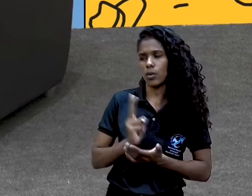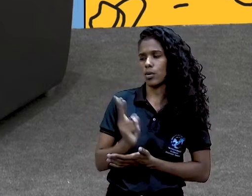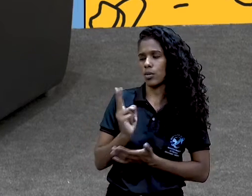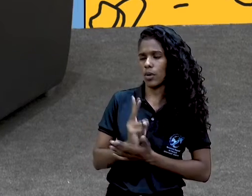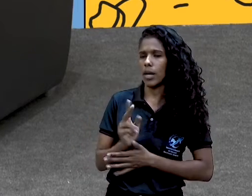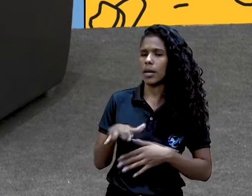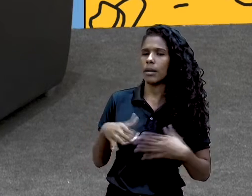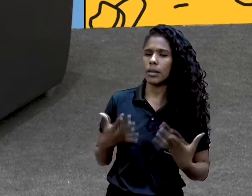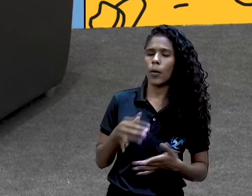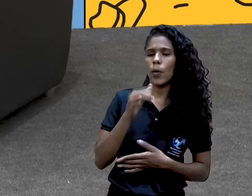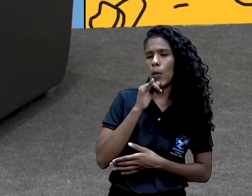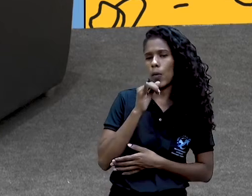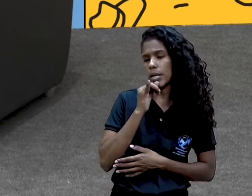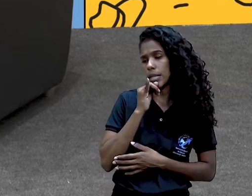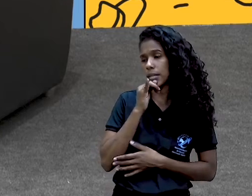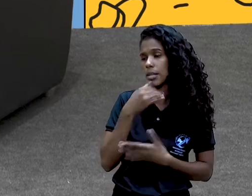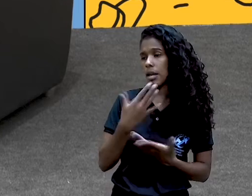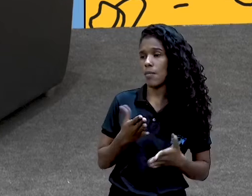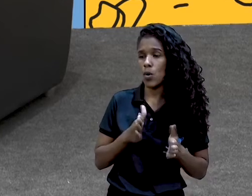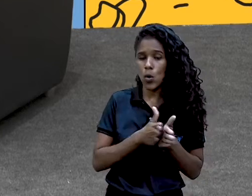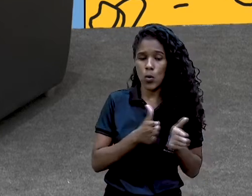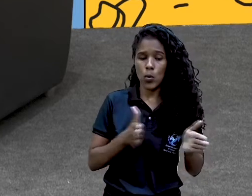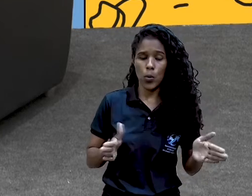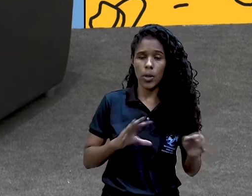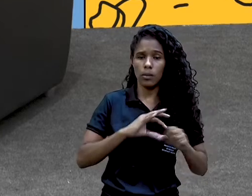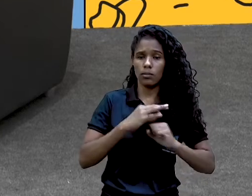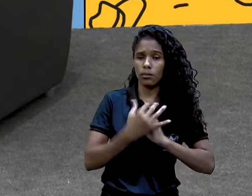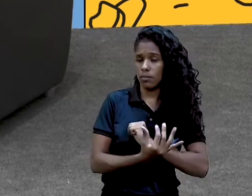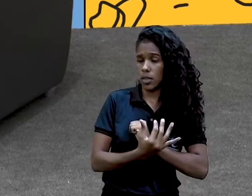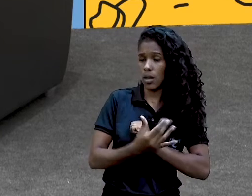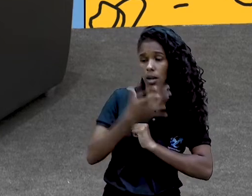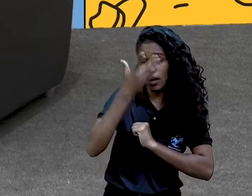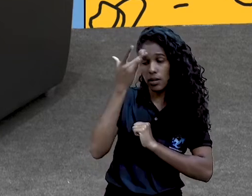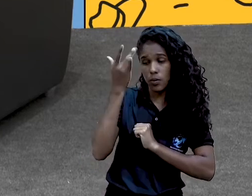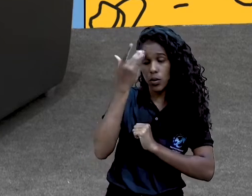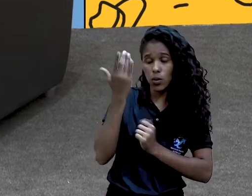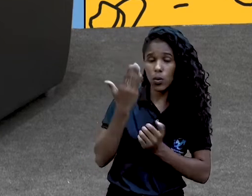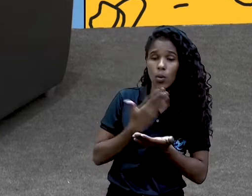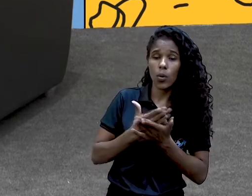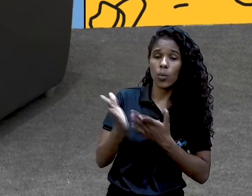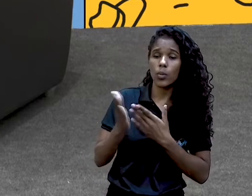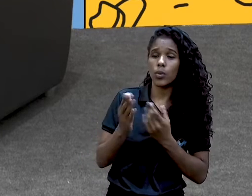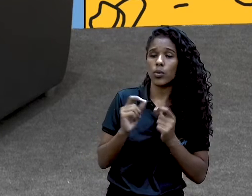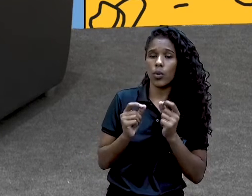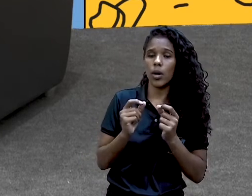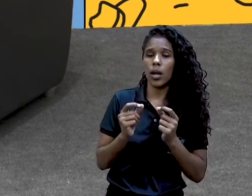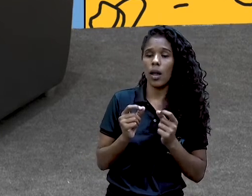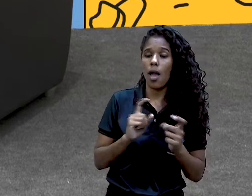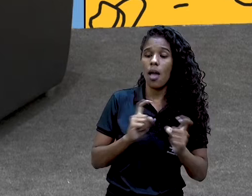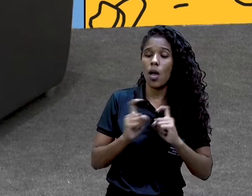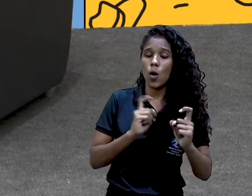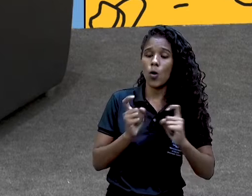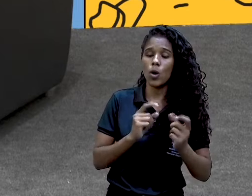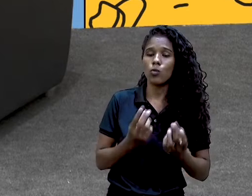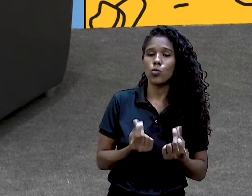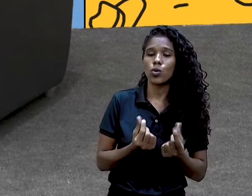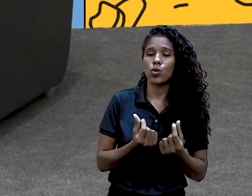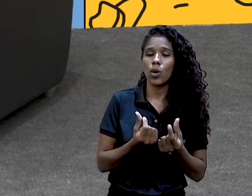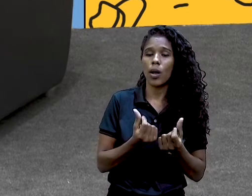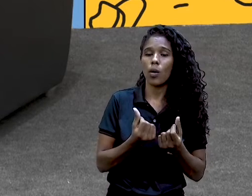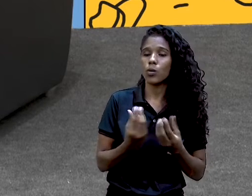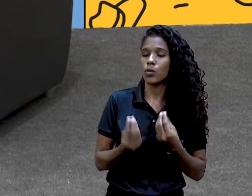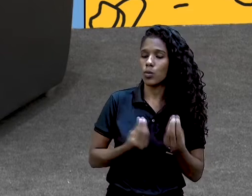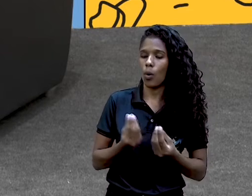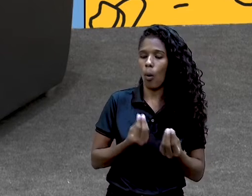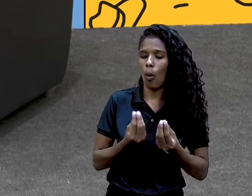fazer negócios através das redes sociais, através da internet. E é interessante que não é só aquele que ganha muito dinheiro, aquela